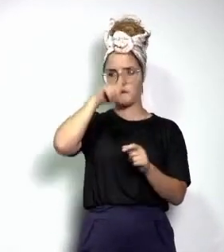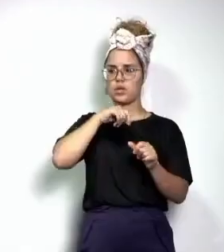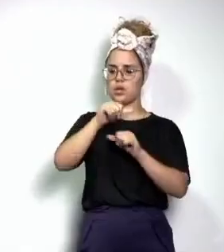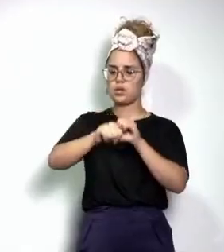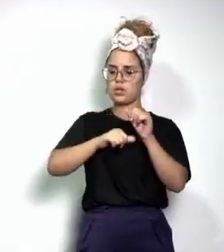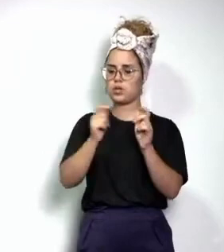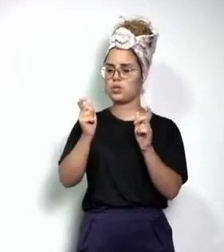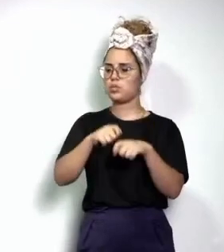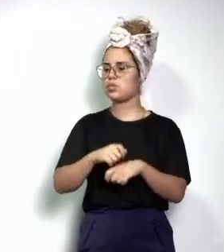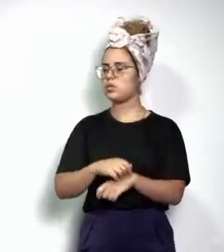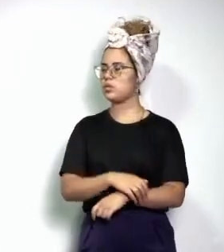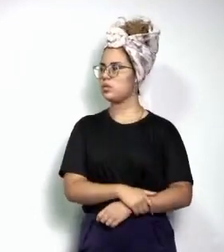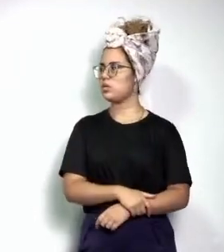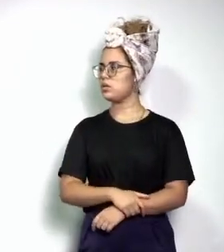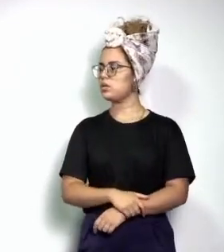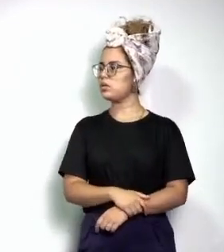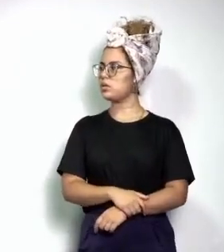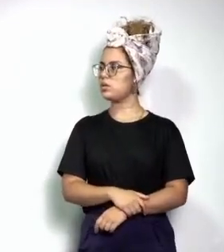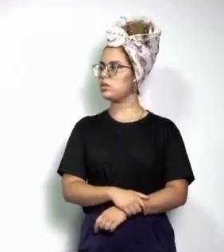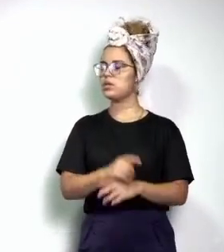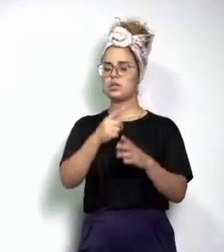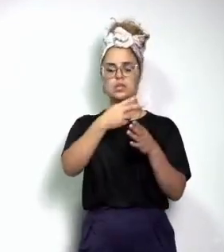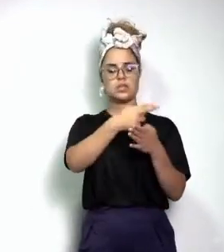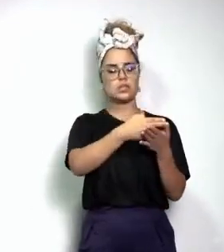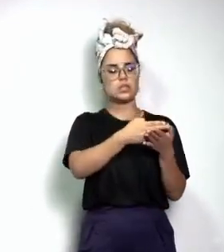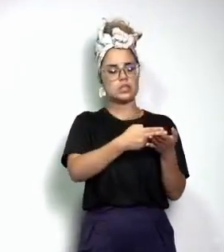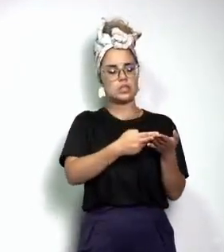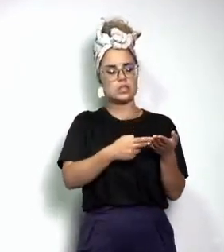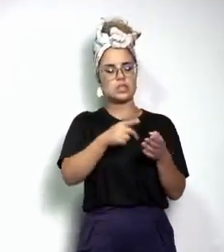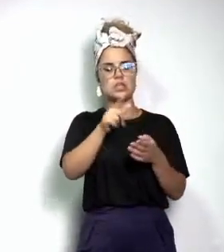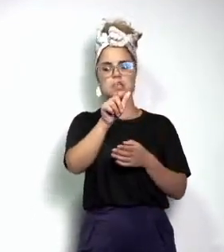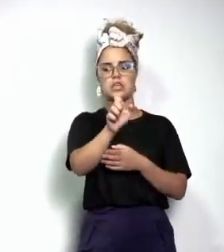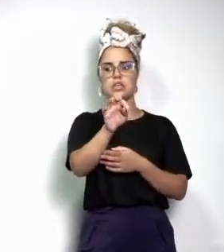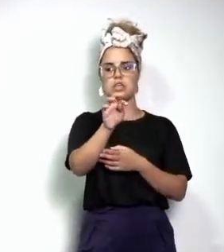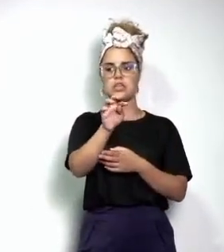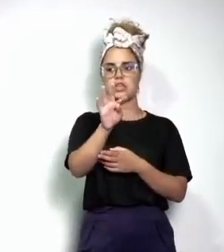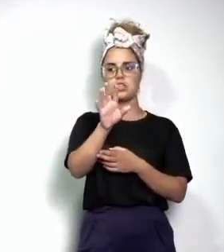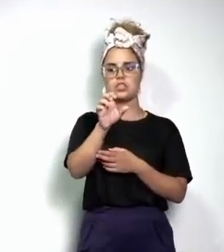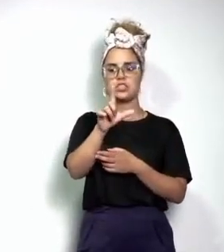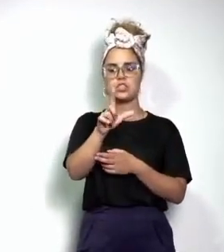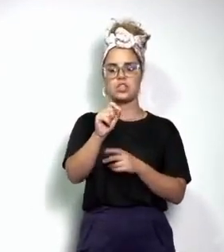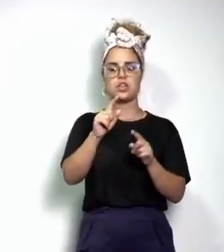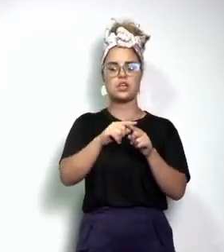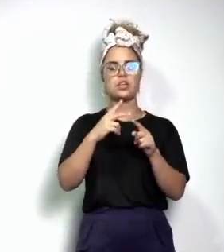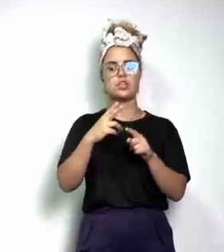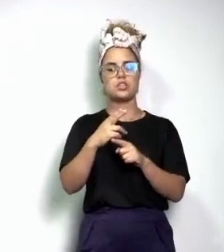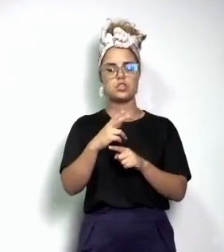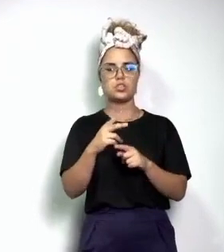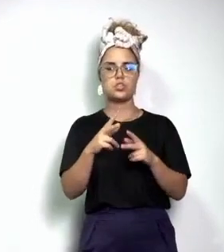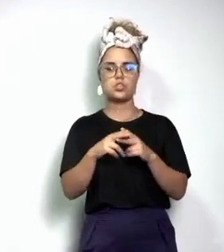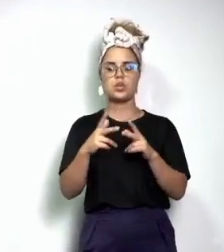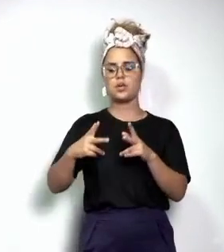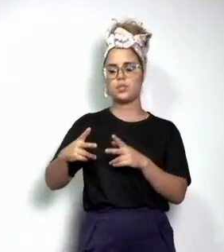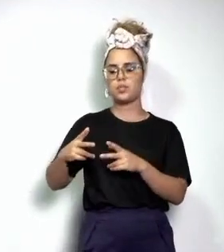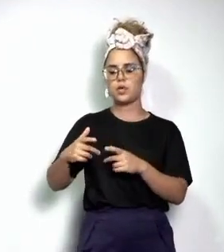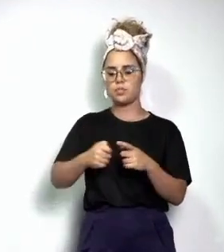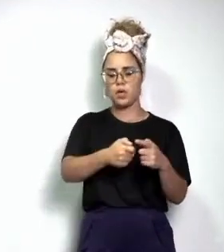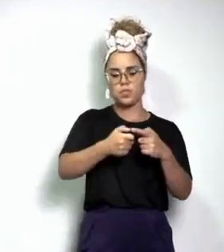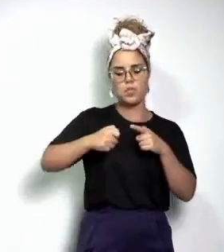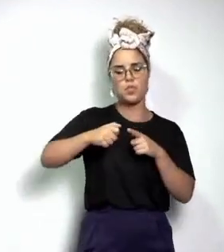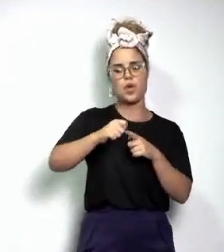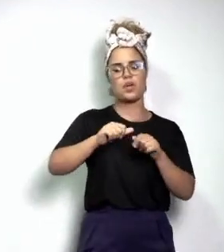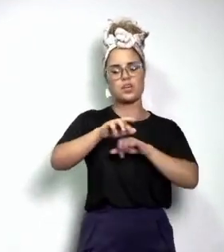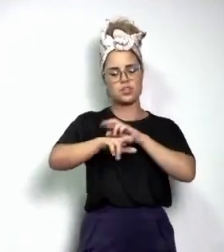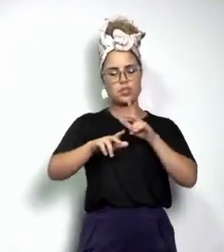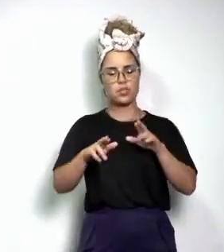tiver acesso. Estilete, tesoura, canivete suíço, alicate Leatherman, alicates variados, jogo de